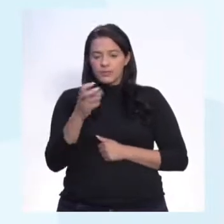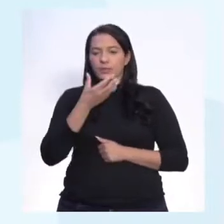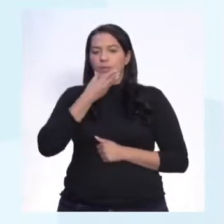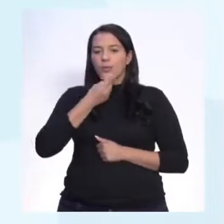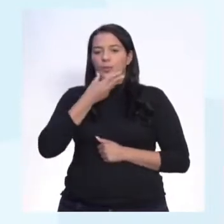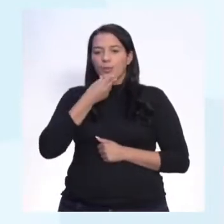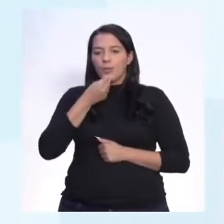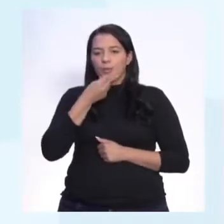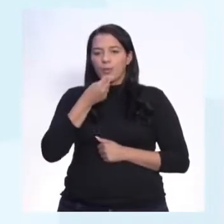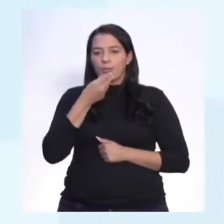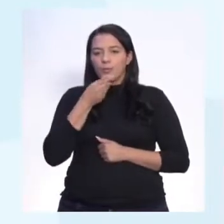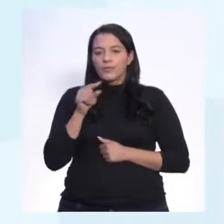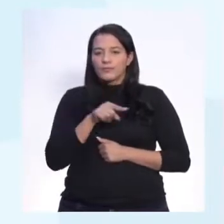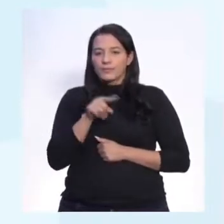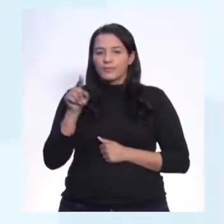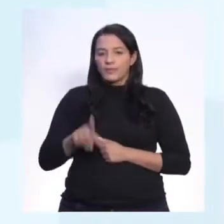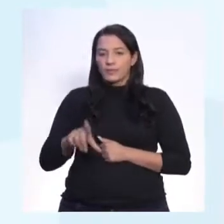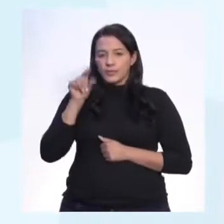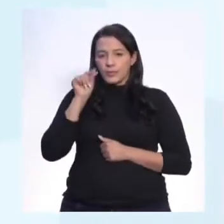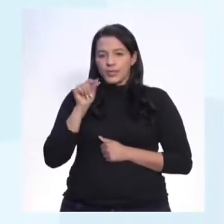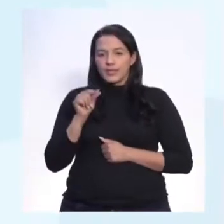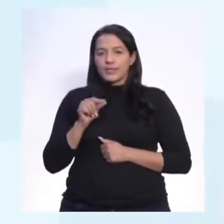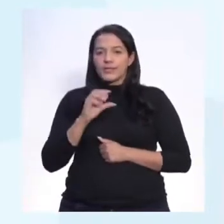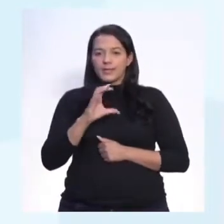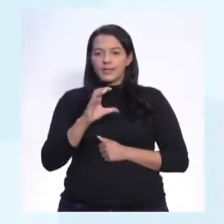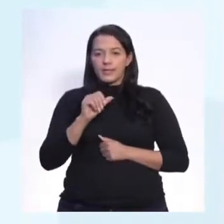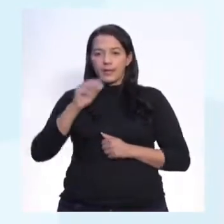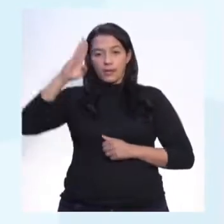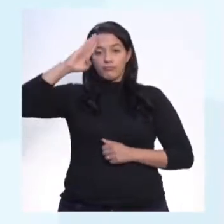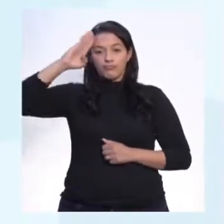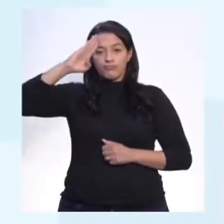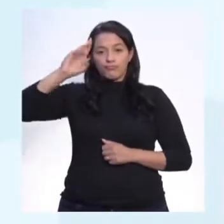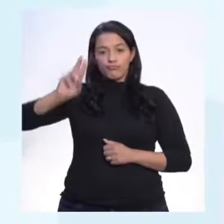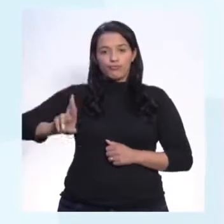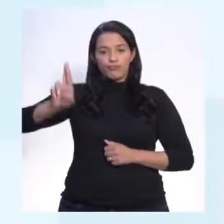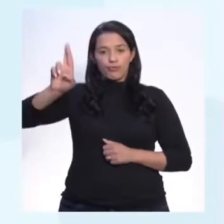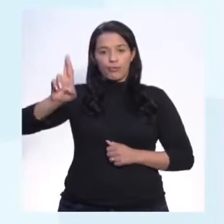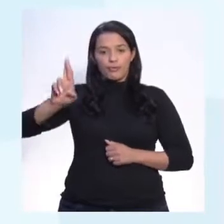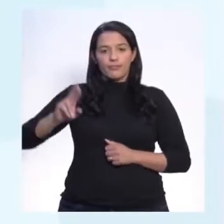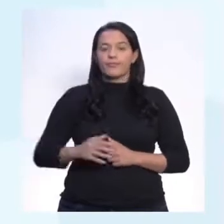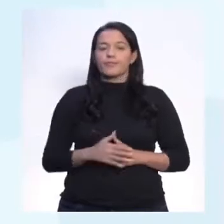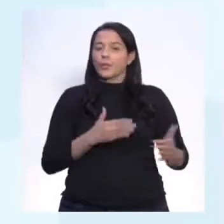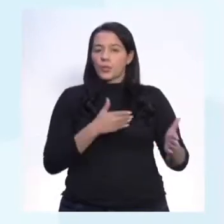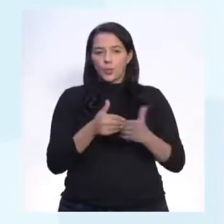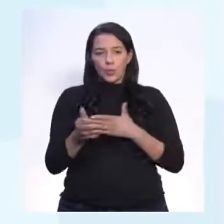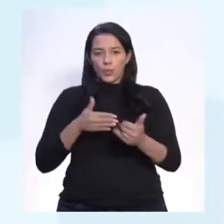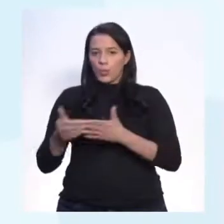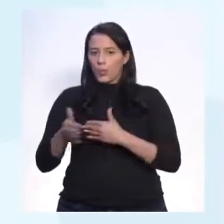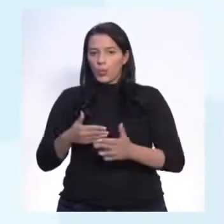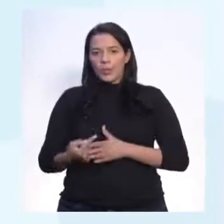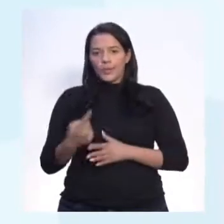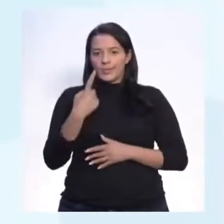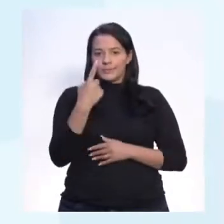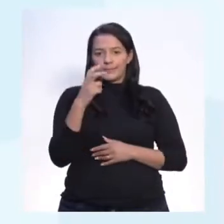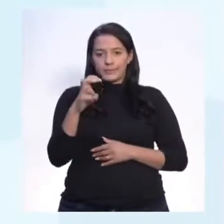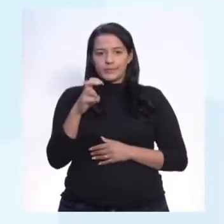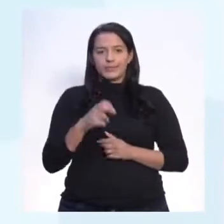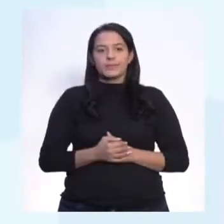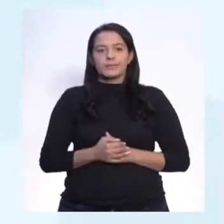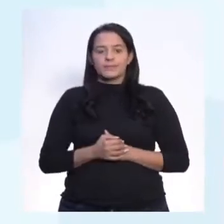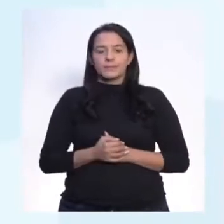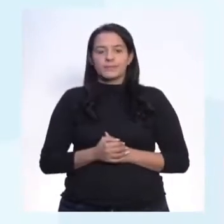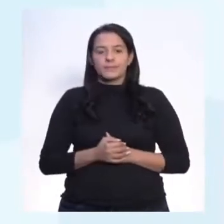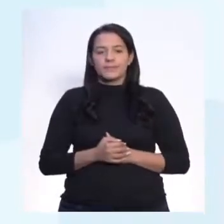escolher para ser capitão. Quantas possibilidades eu tenho? Qualquer um dos 15.